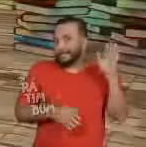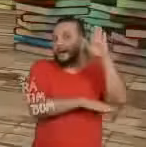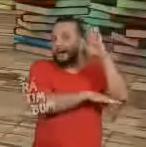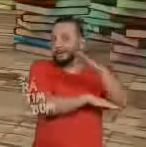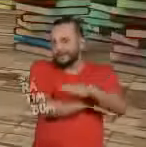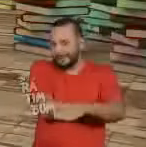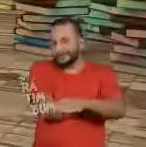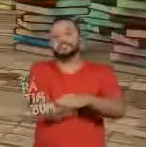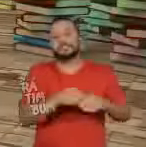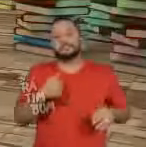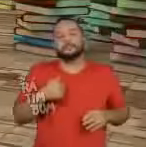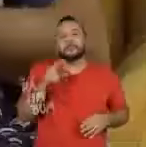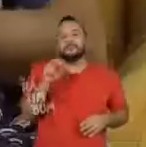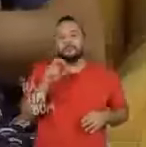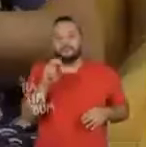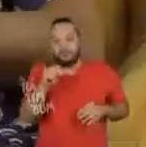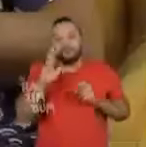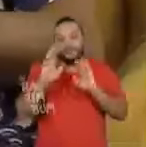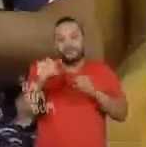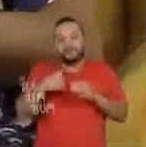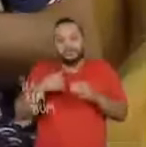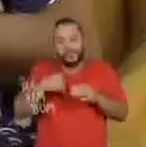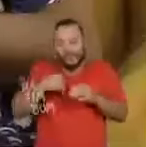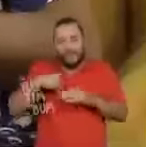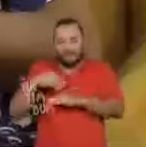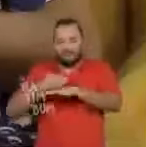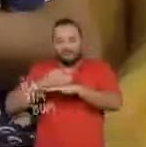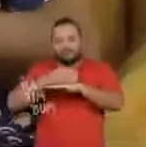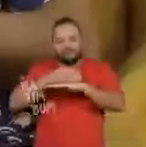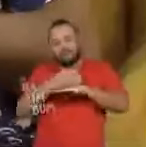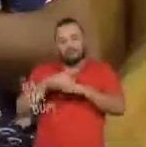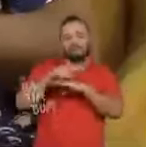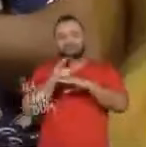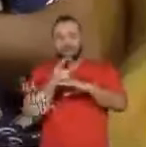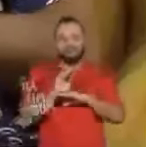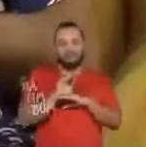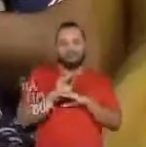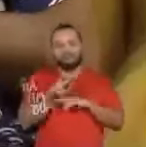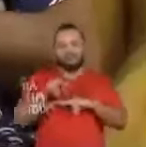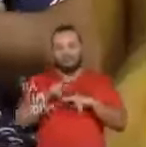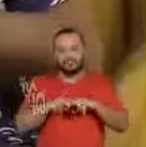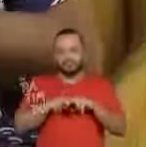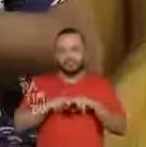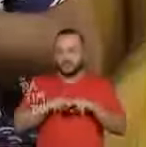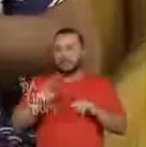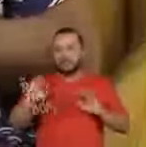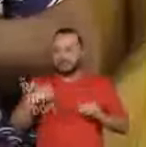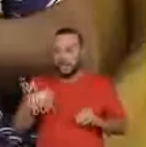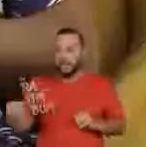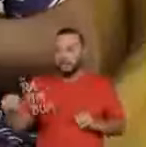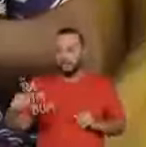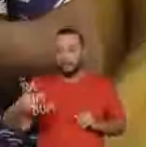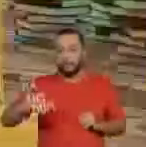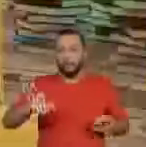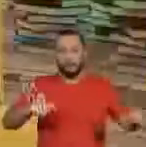Tatu-Bolinha estava sentado numa pequena semente e se preparava para contar uma história para os seus netos tatuzinhos, que já o